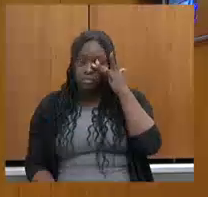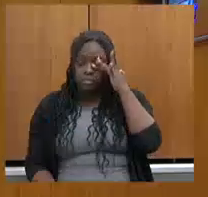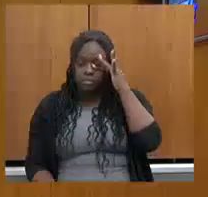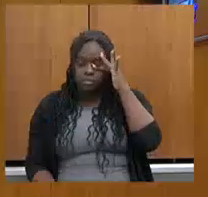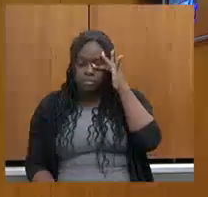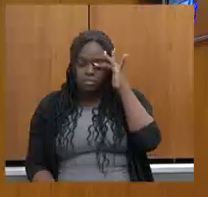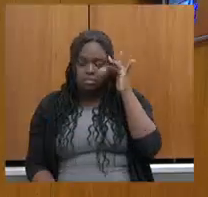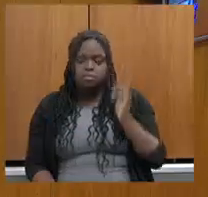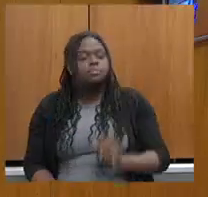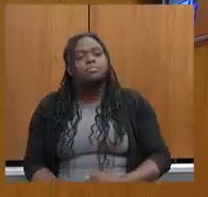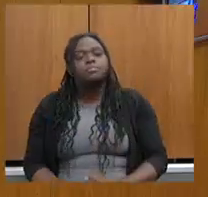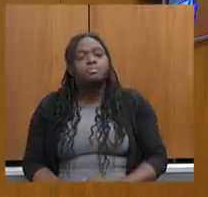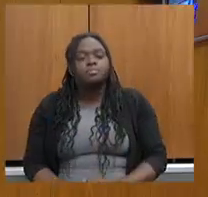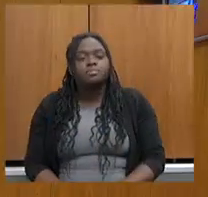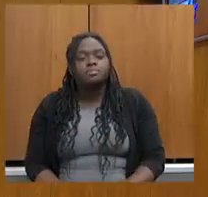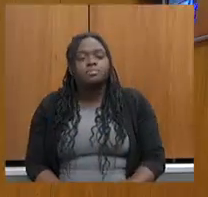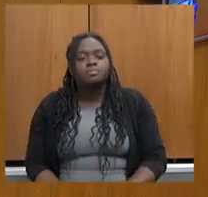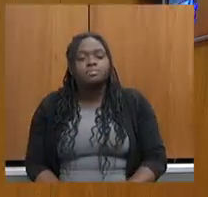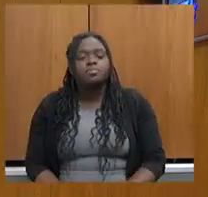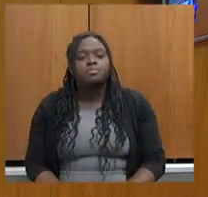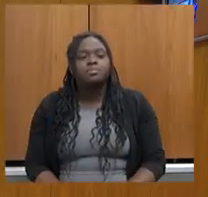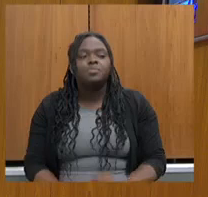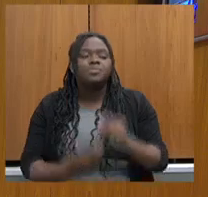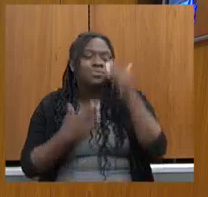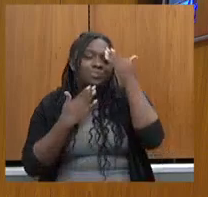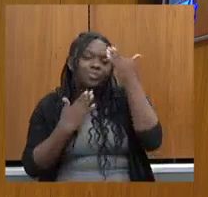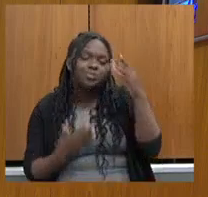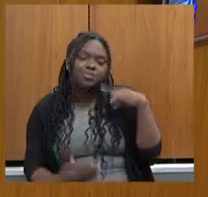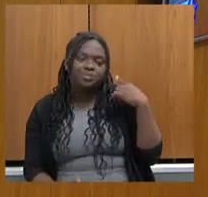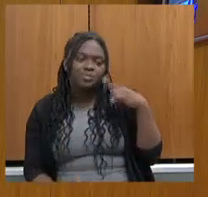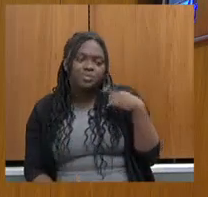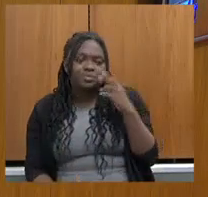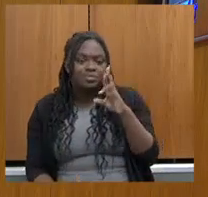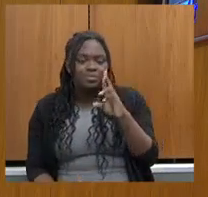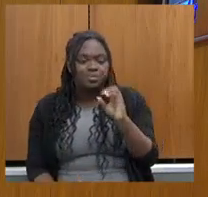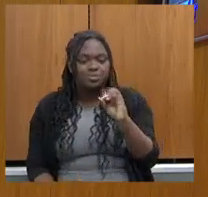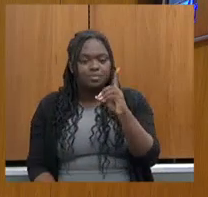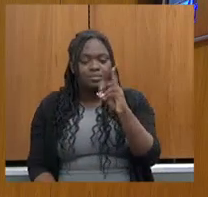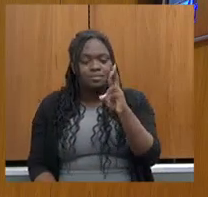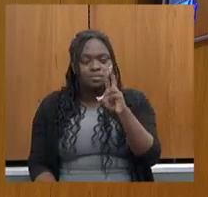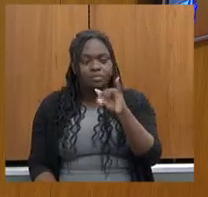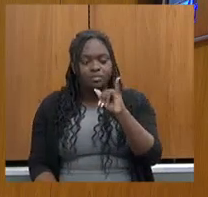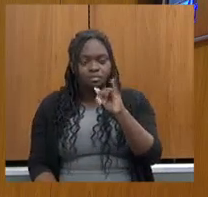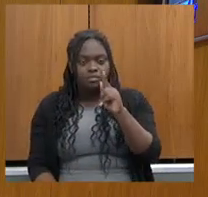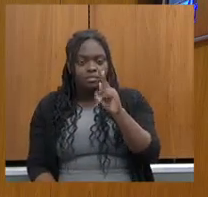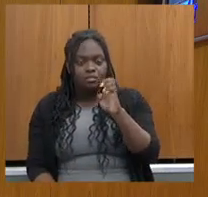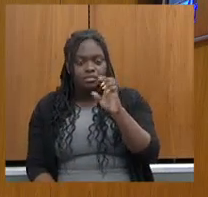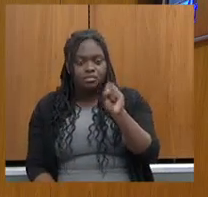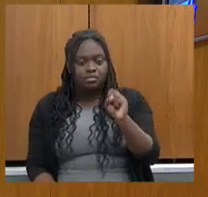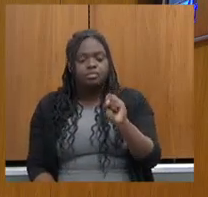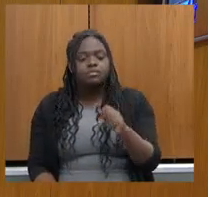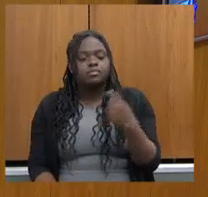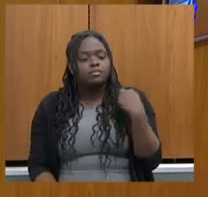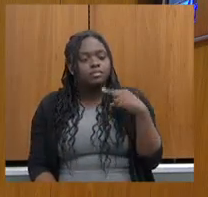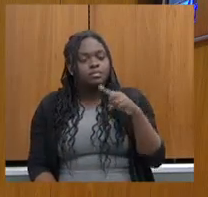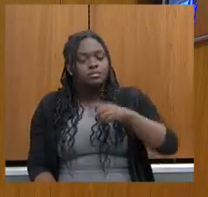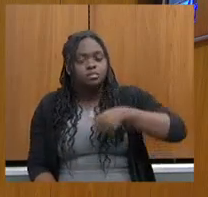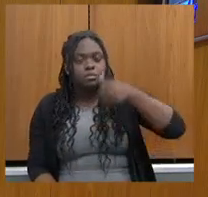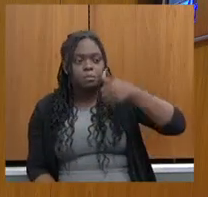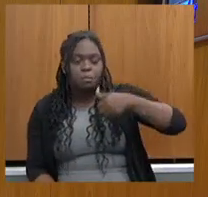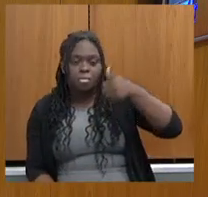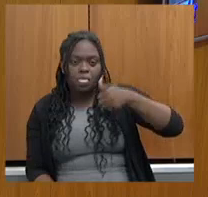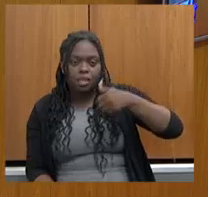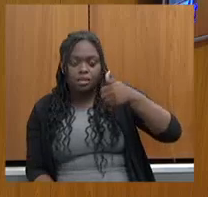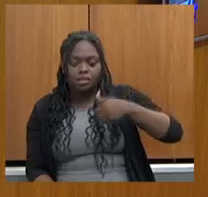palavra Obrigado Deputado Sargento Rodrigues Então vamos a primeira parte né